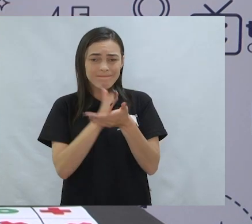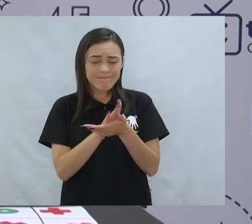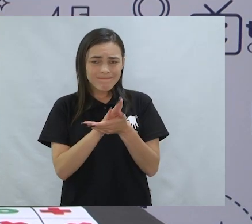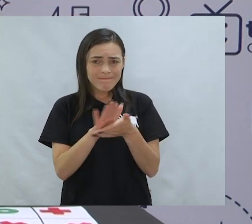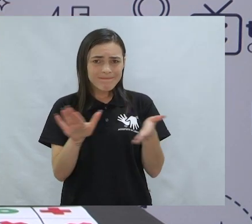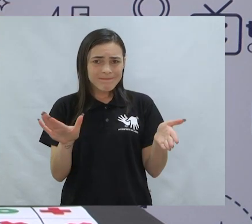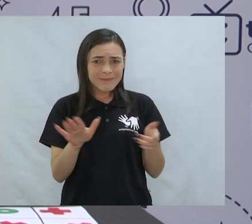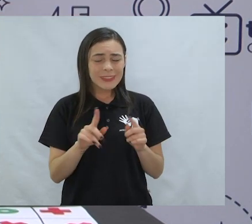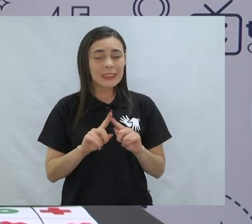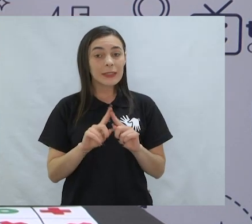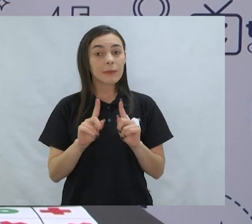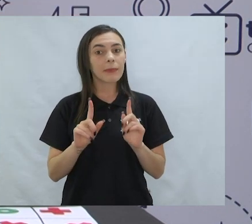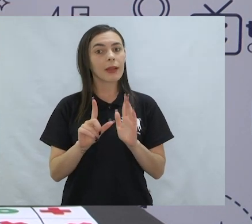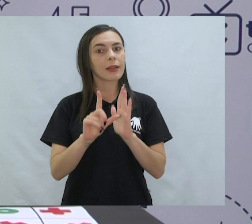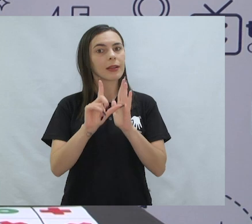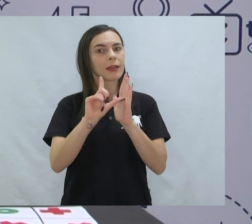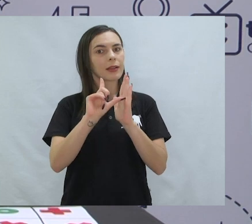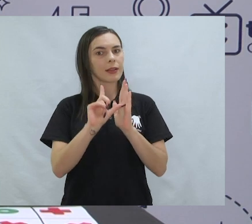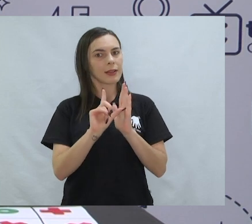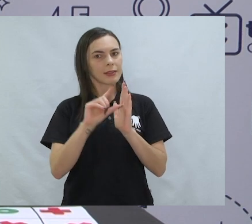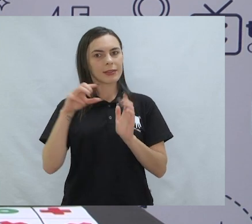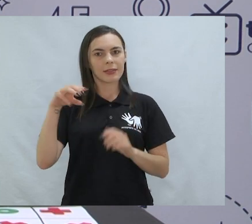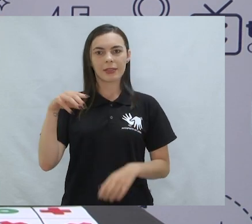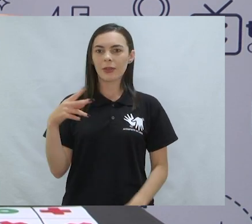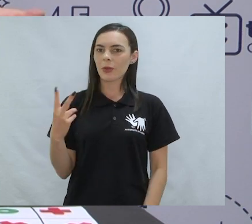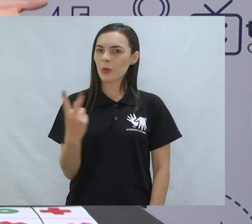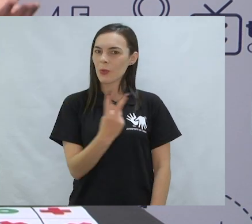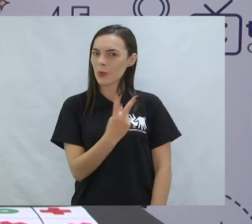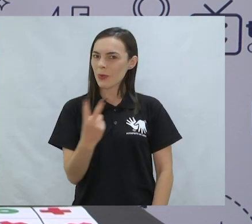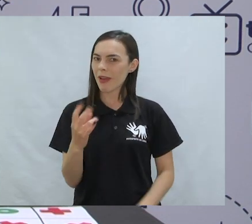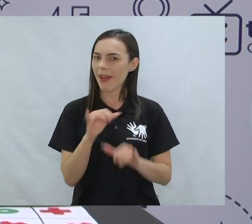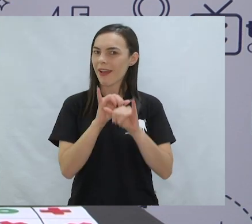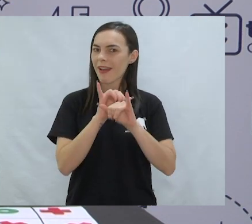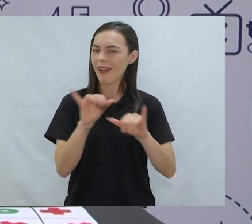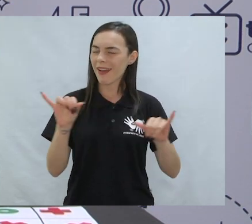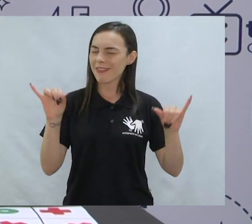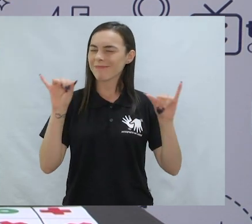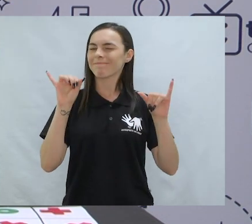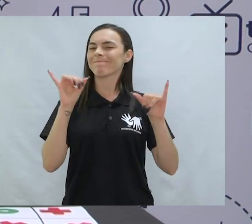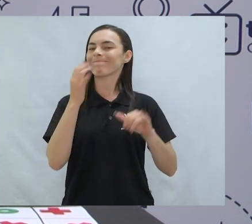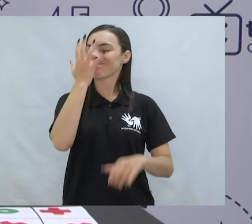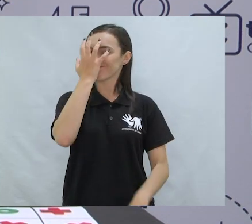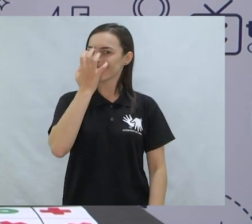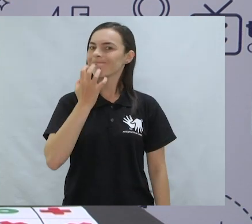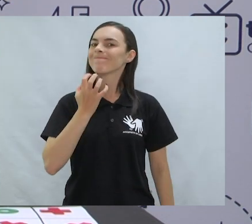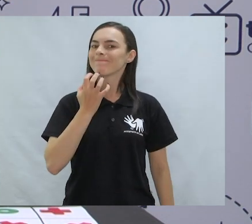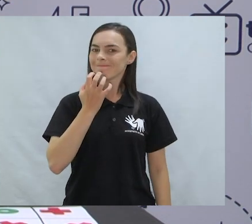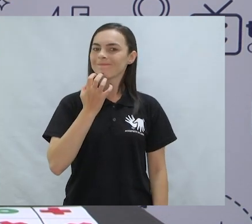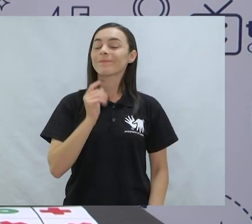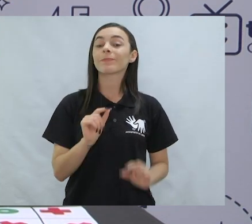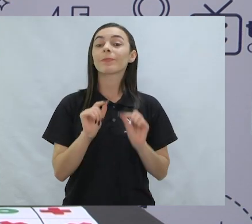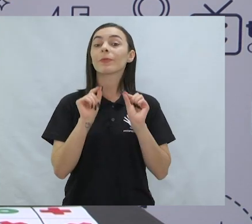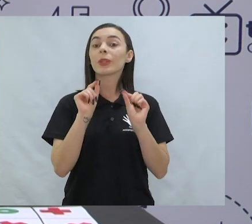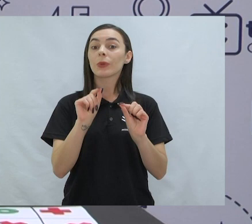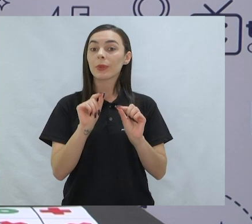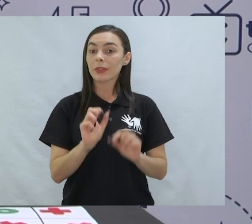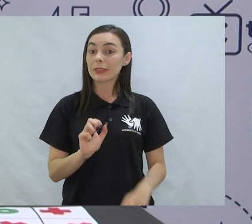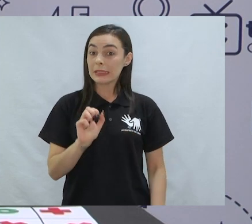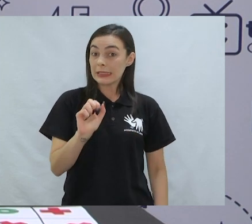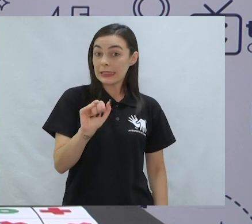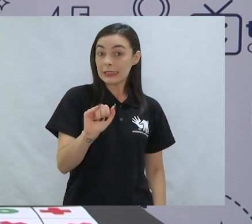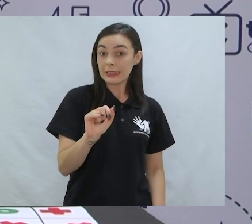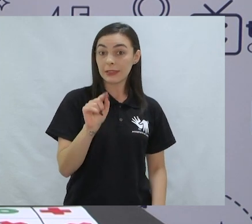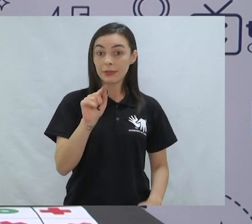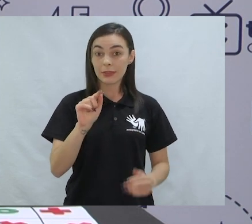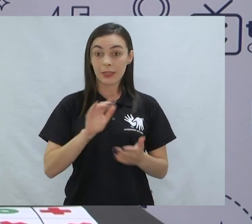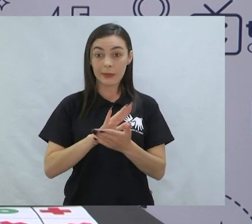da nossa aula. Só que antes, o Max e a Isa deixam um recado bem sério para nós. Que se